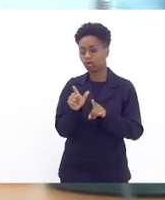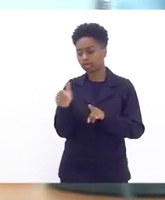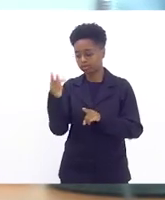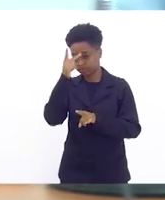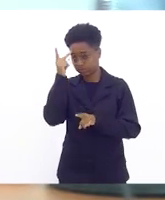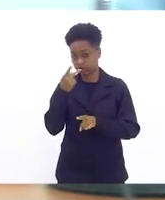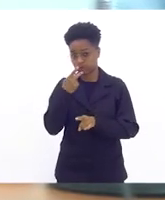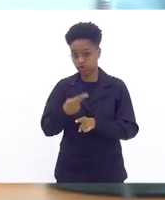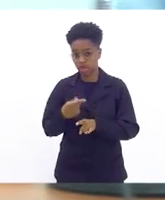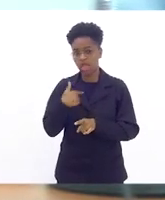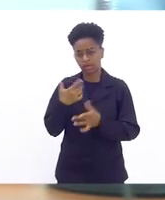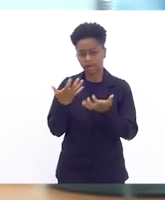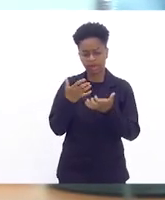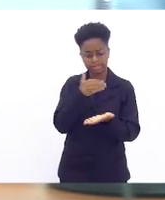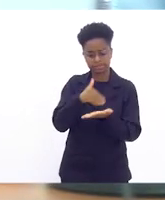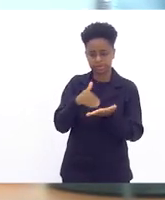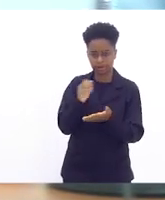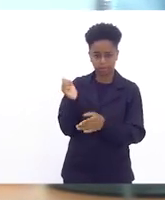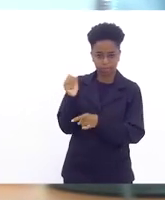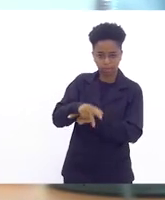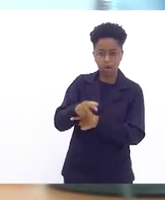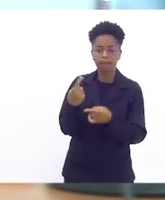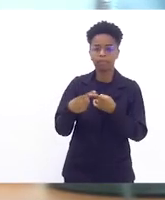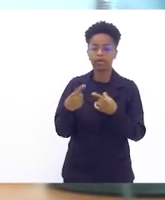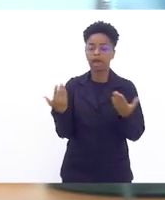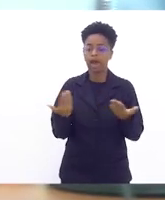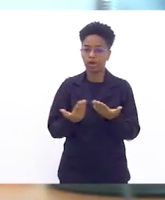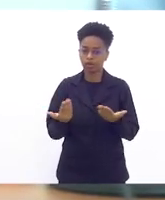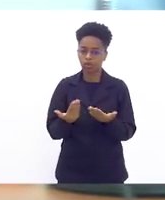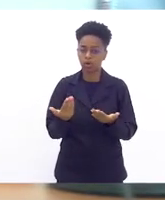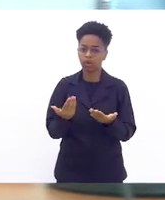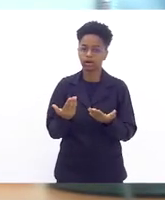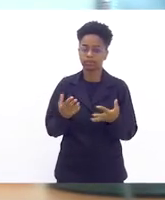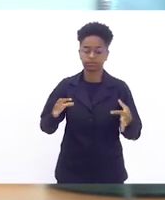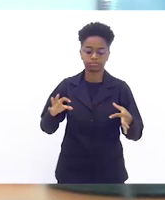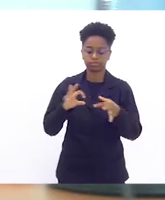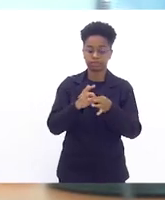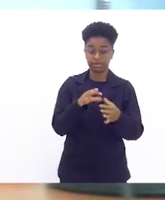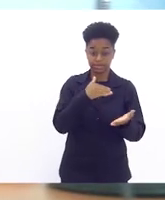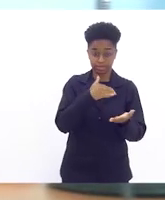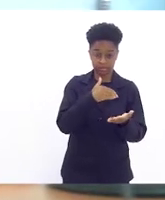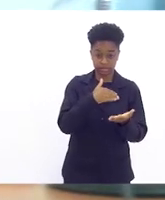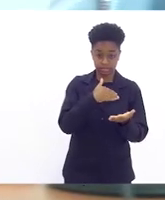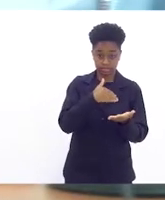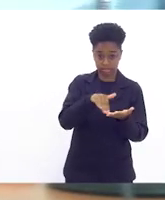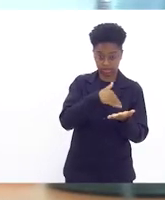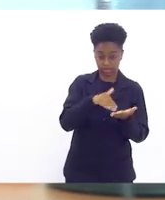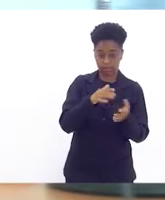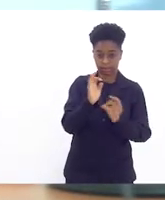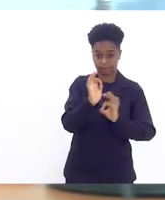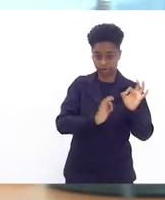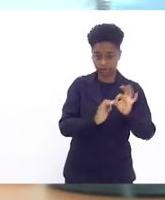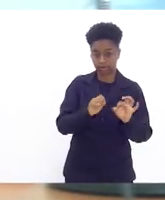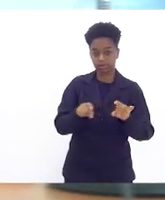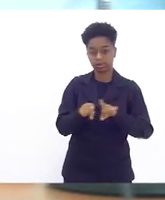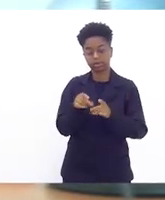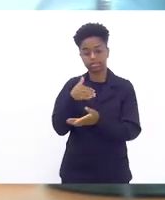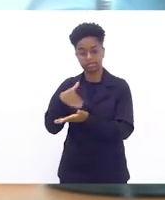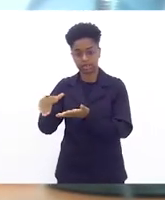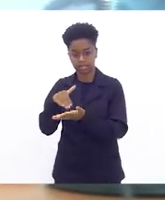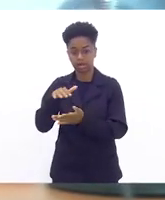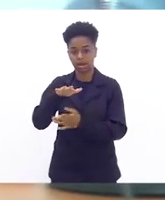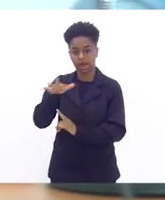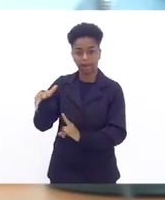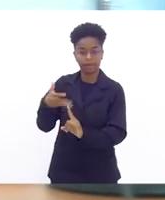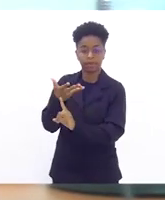arruma um espaço lá na secretaria porque agora a integração da secretaria de planejamento com a secretaria de ambientes sustentabilidade é